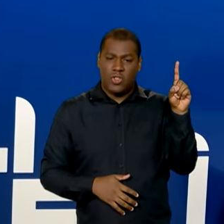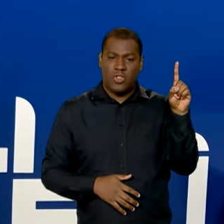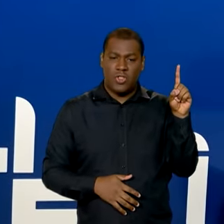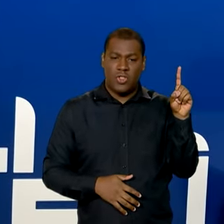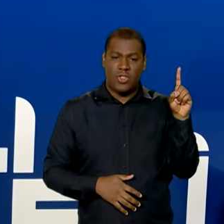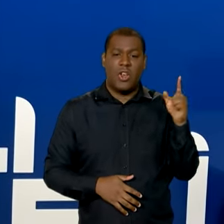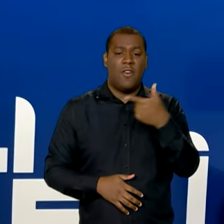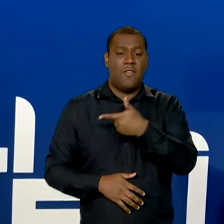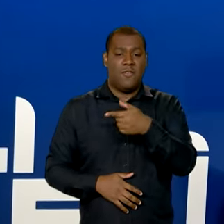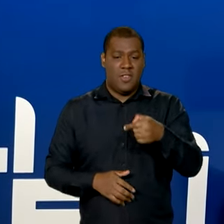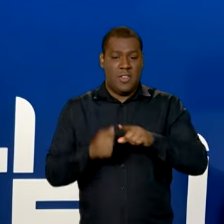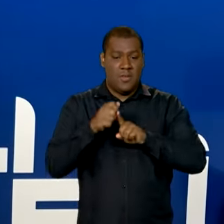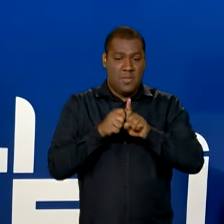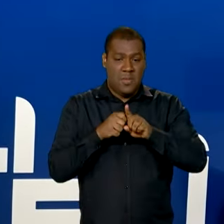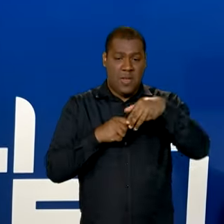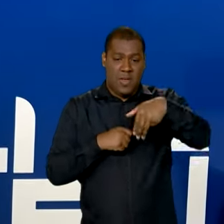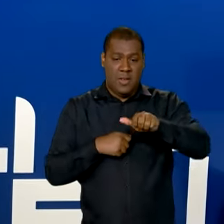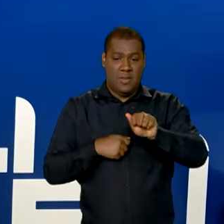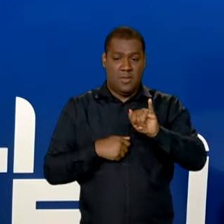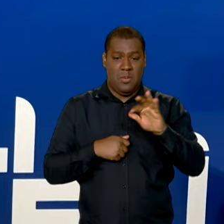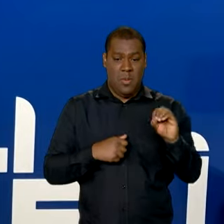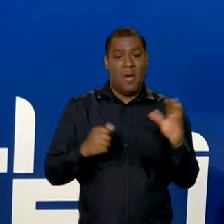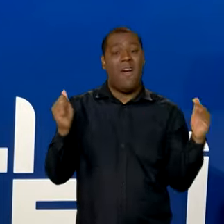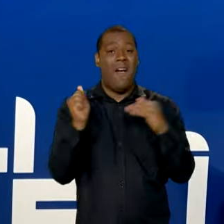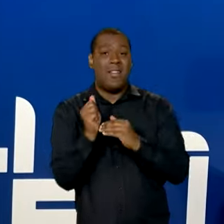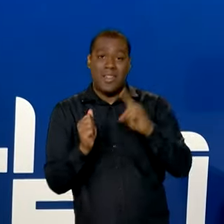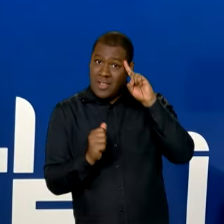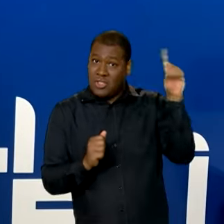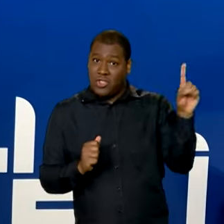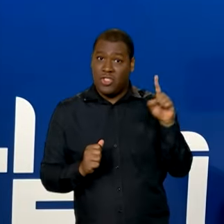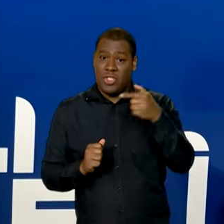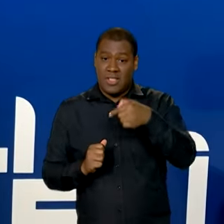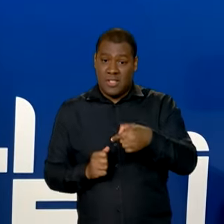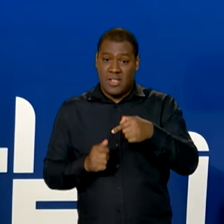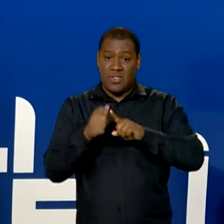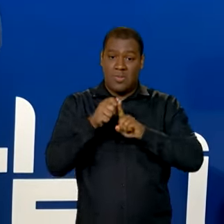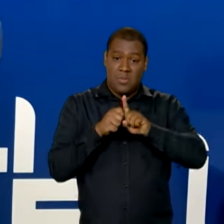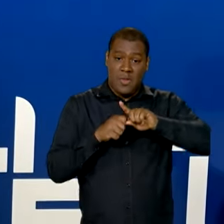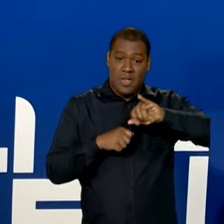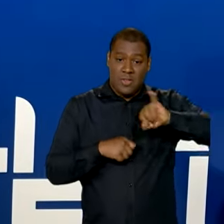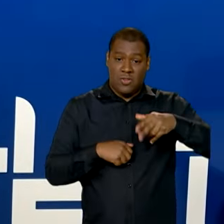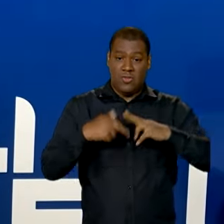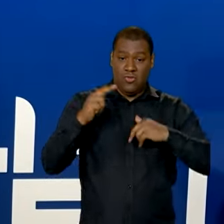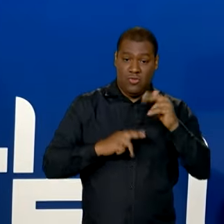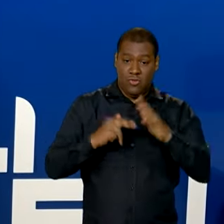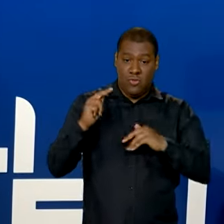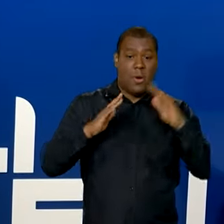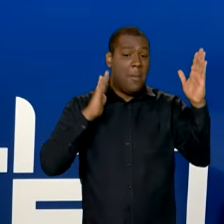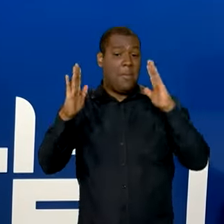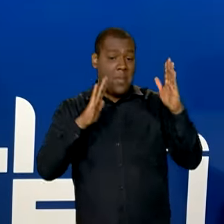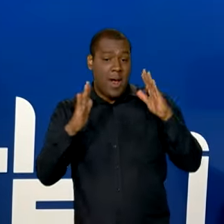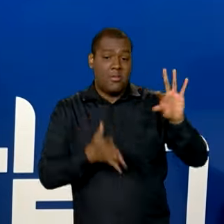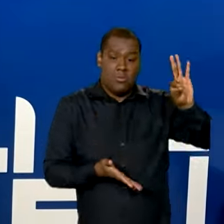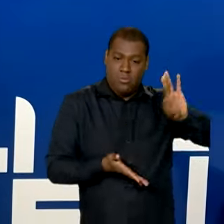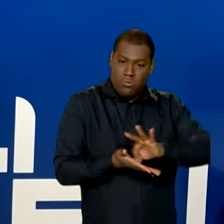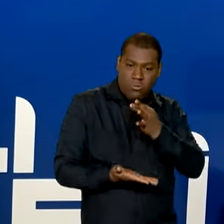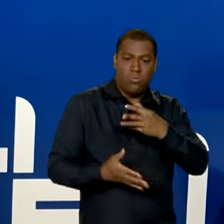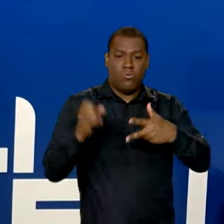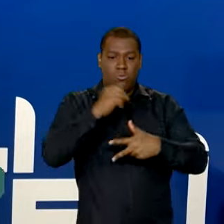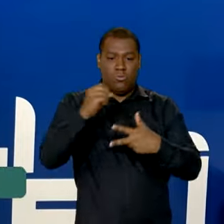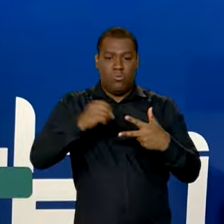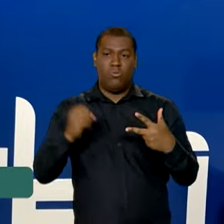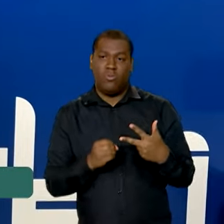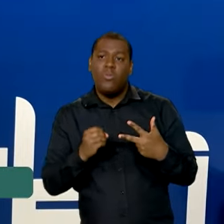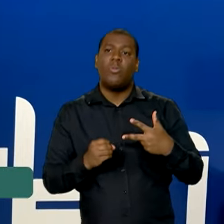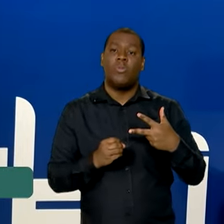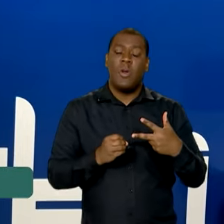27 de maio ao dia 7 de junho estão abertas as inscrições do Enem. Essas datas são importantes porque é o